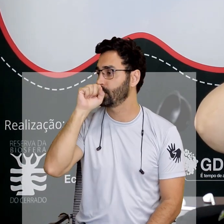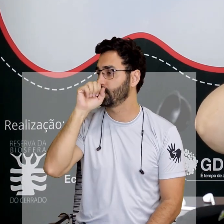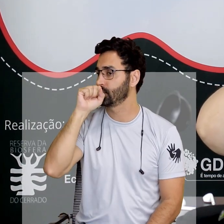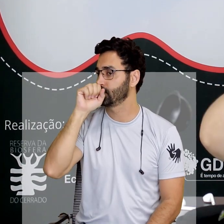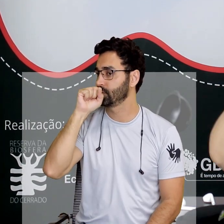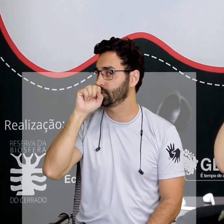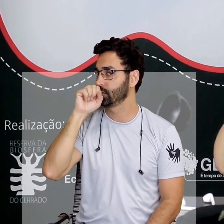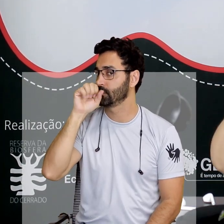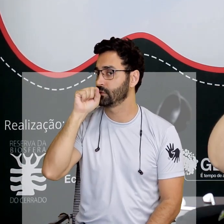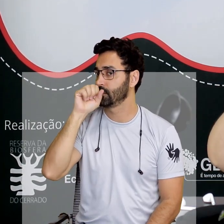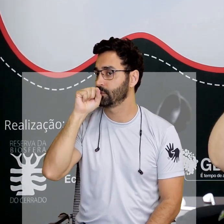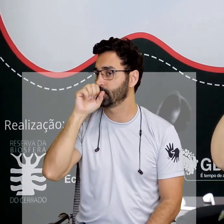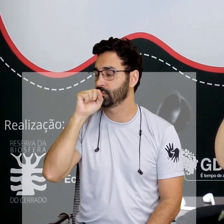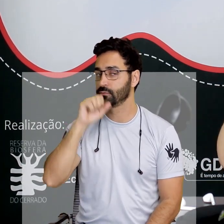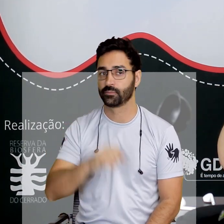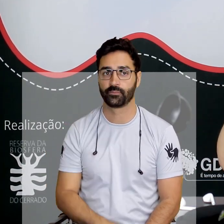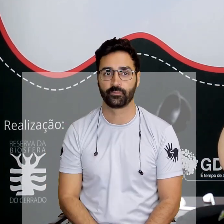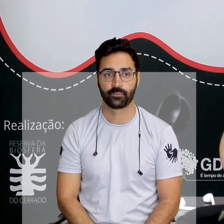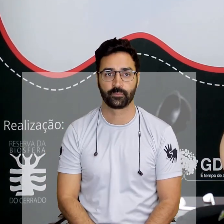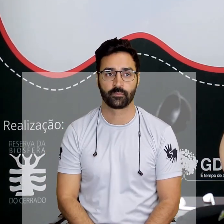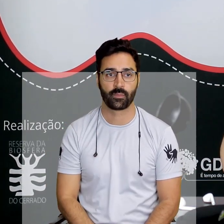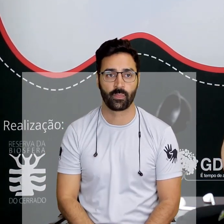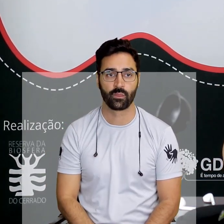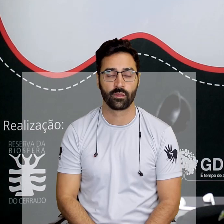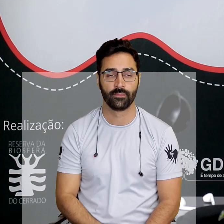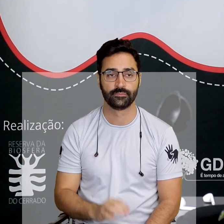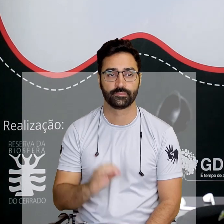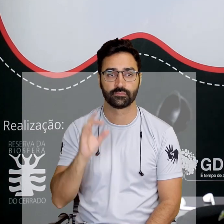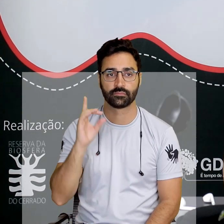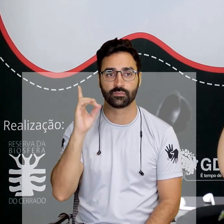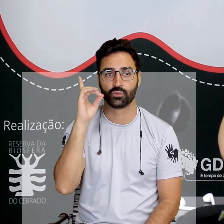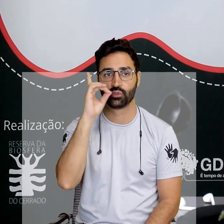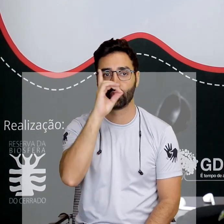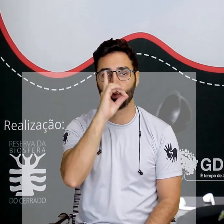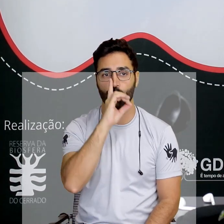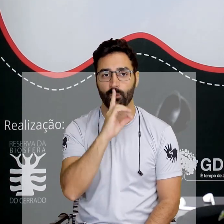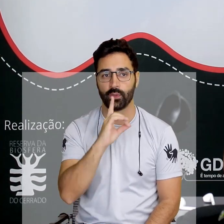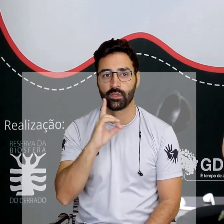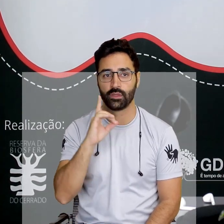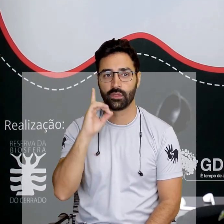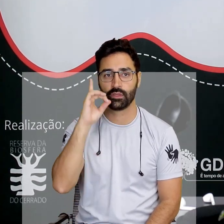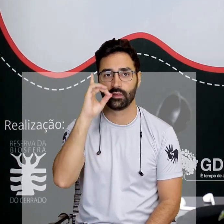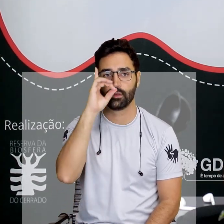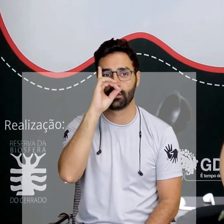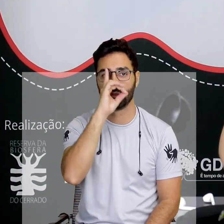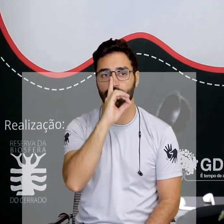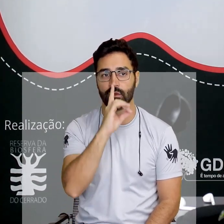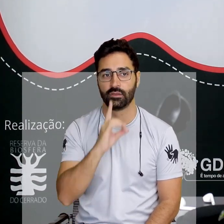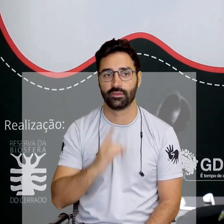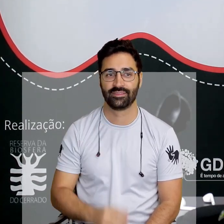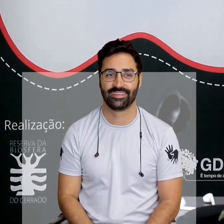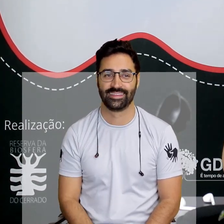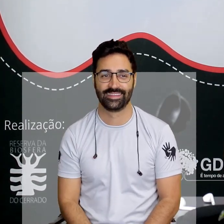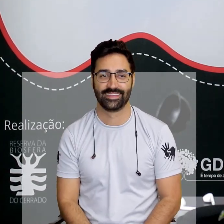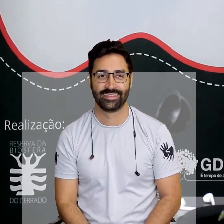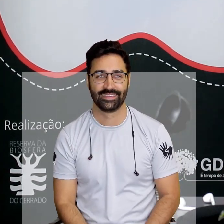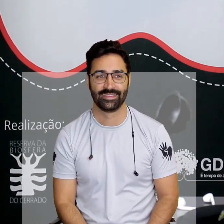Ok? E o domingo, a letra D, na frente do rosto, domingo.